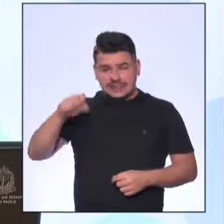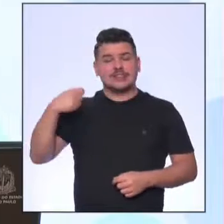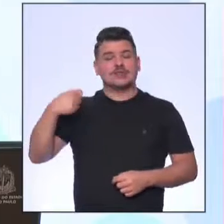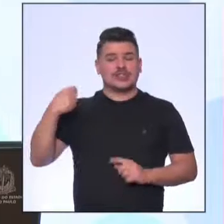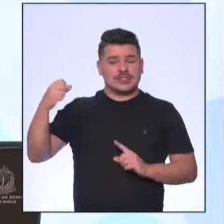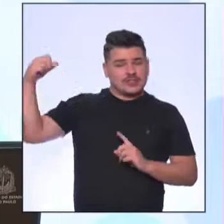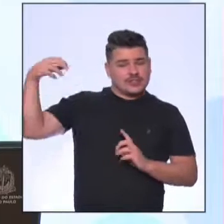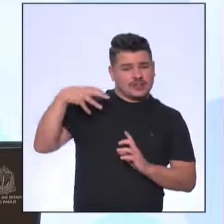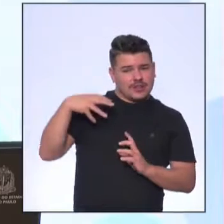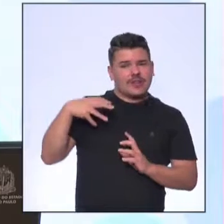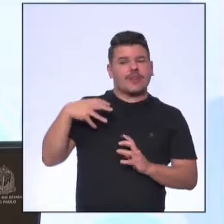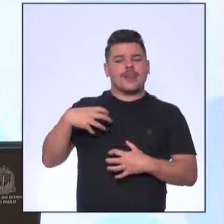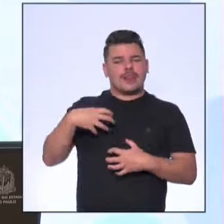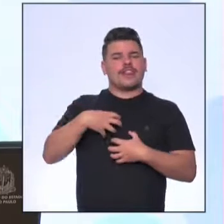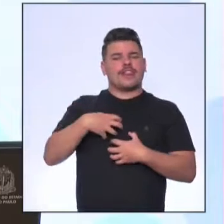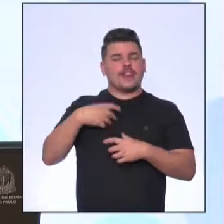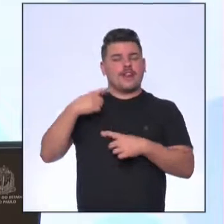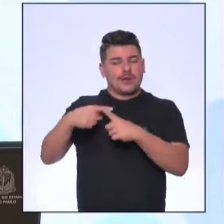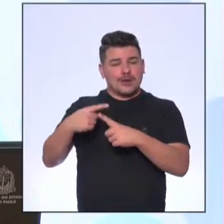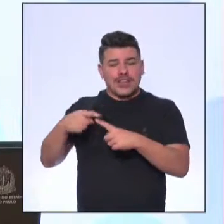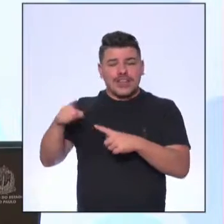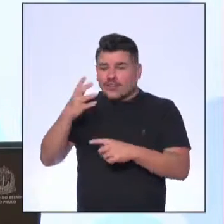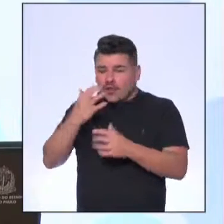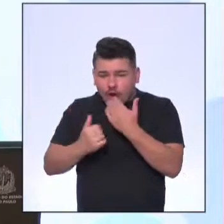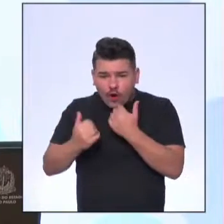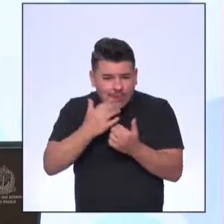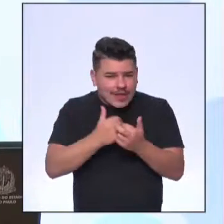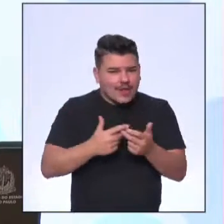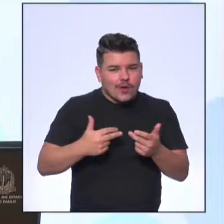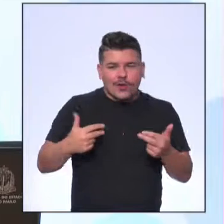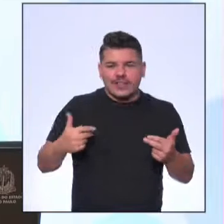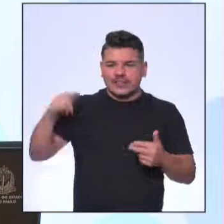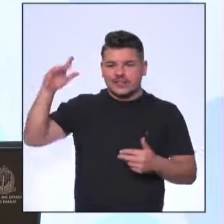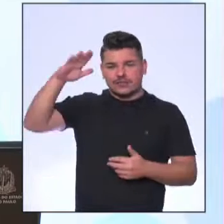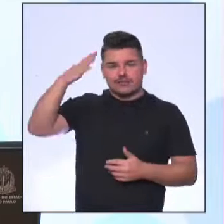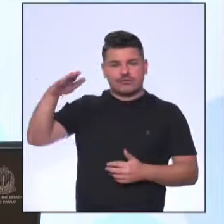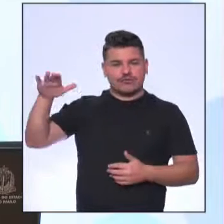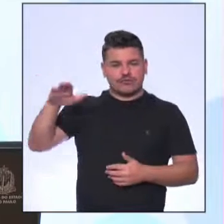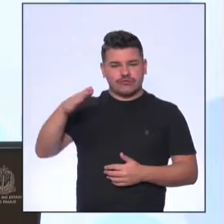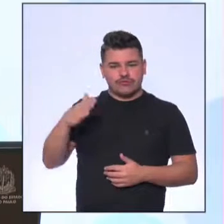dependem da fotossíntese indiretamente, porque eles vão se alimentar de seres que